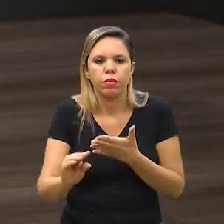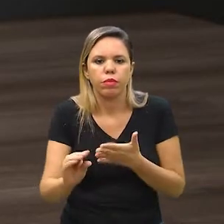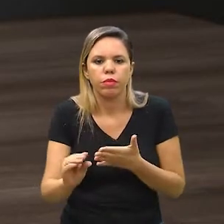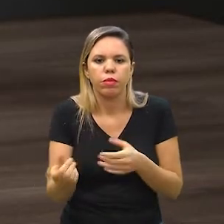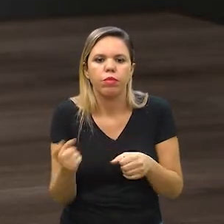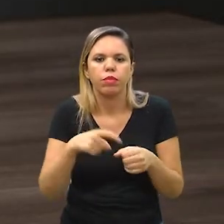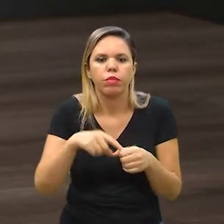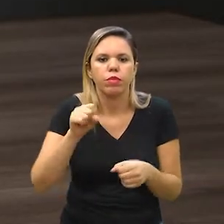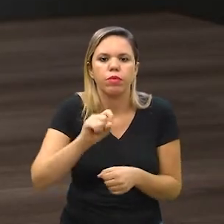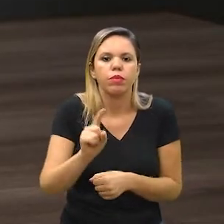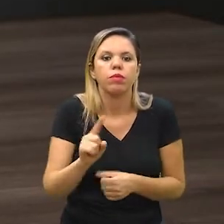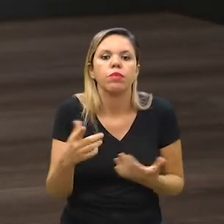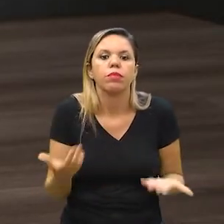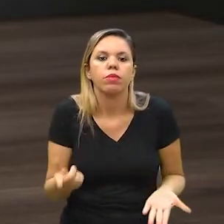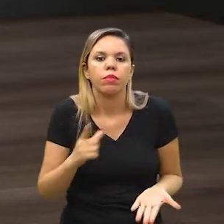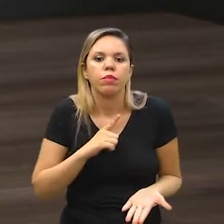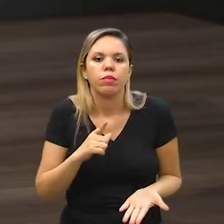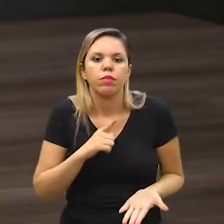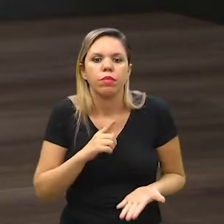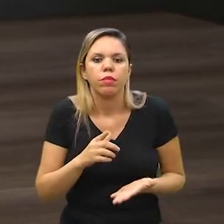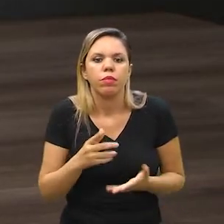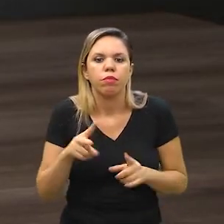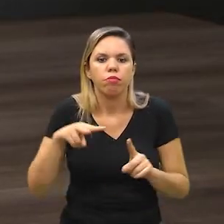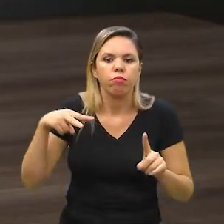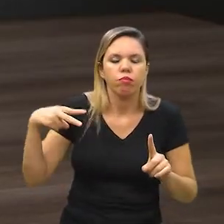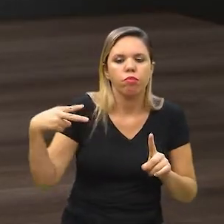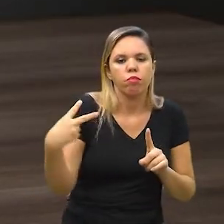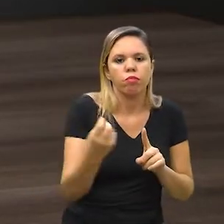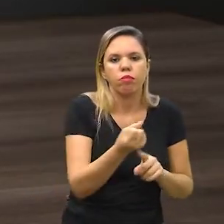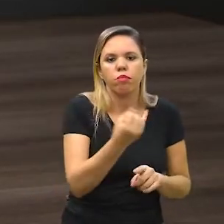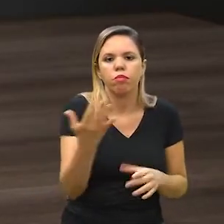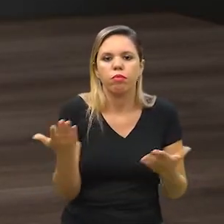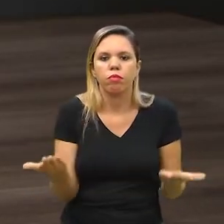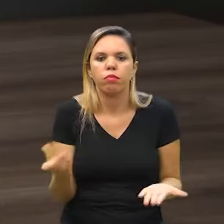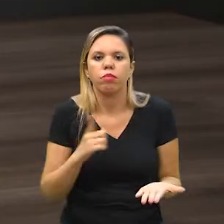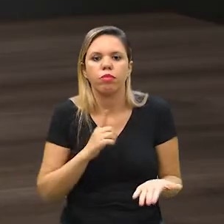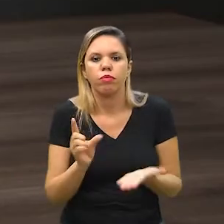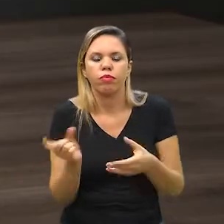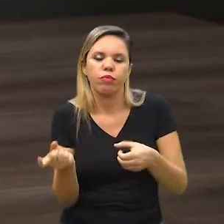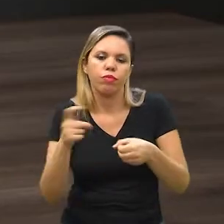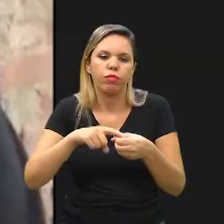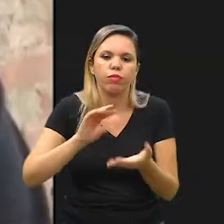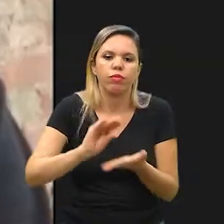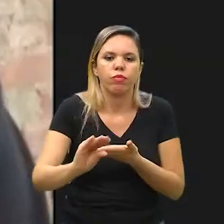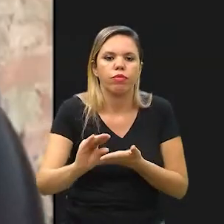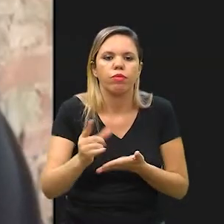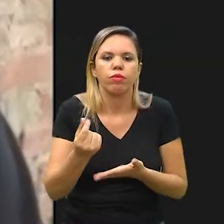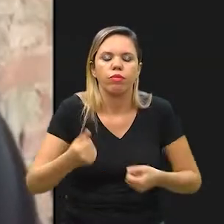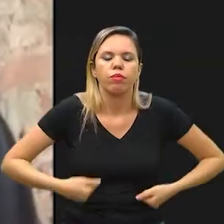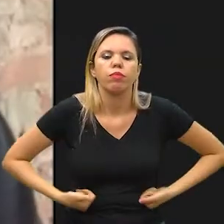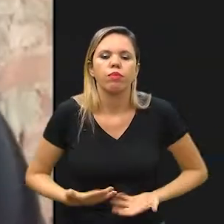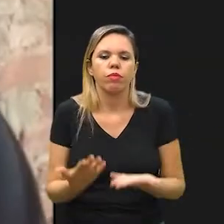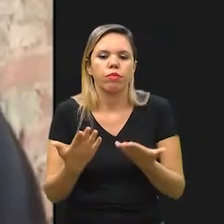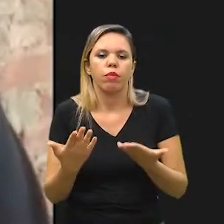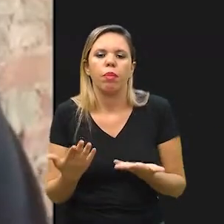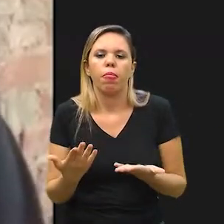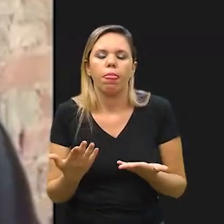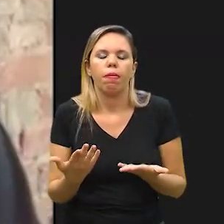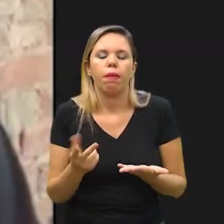de volta ou tem uma perspectiva de quando terá esse investimento de volta? Então,